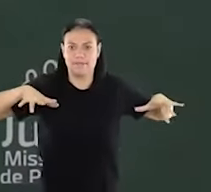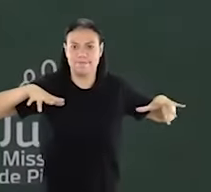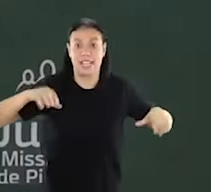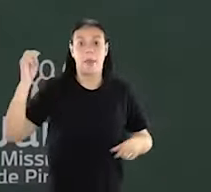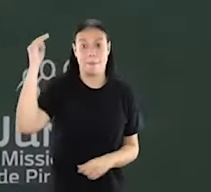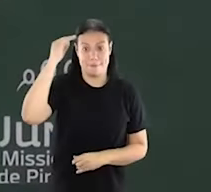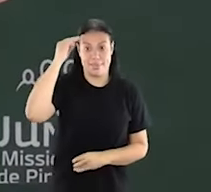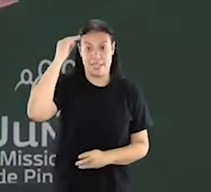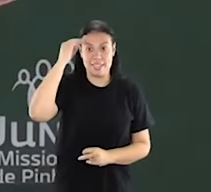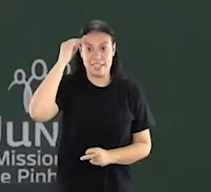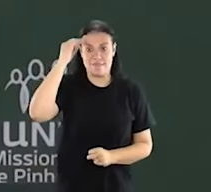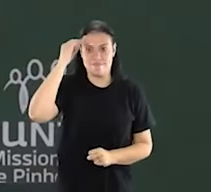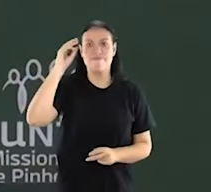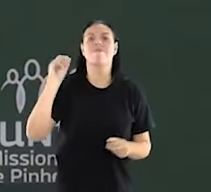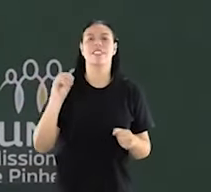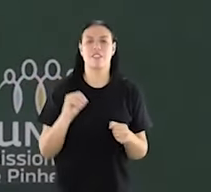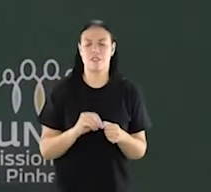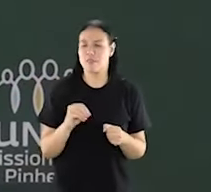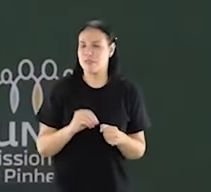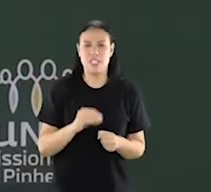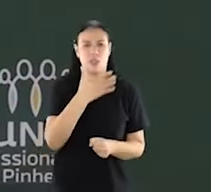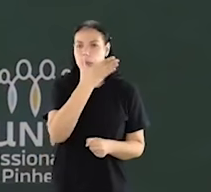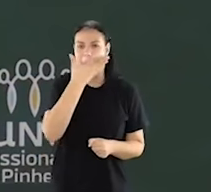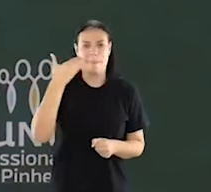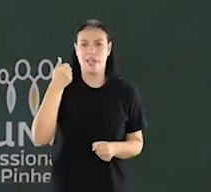pôde. Ela fez o que pôde.